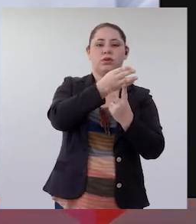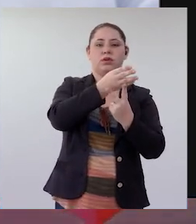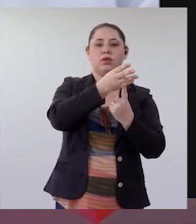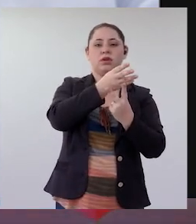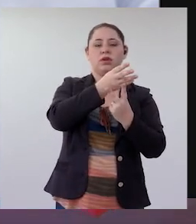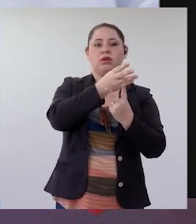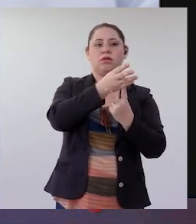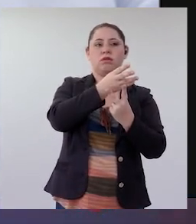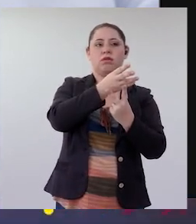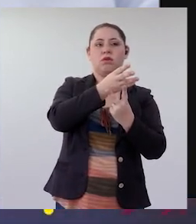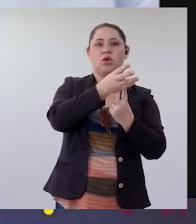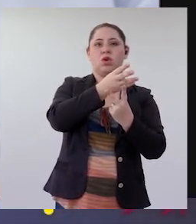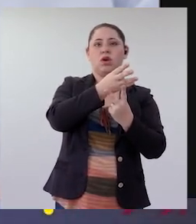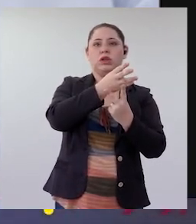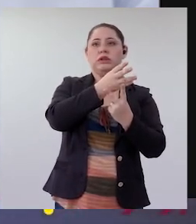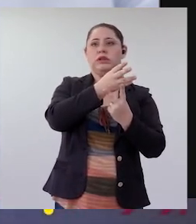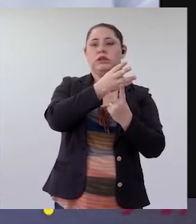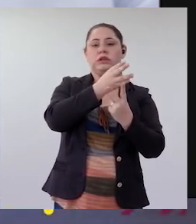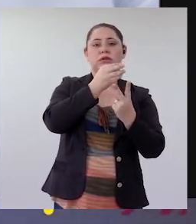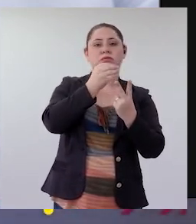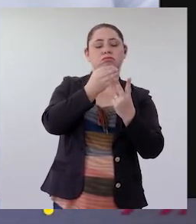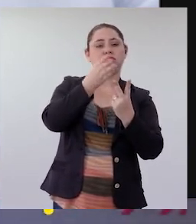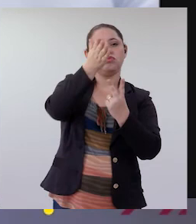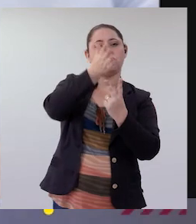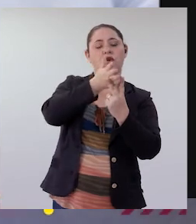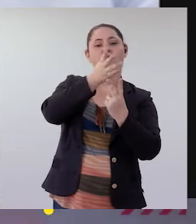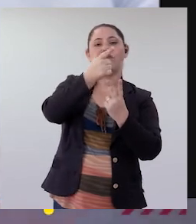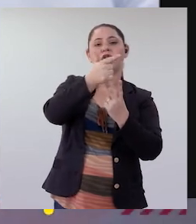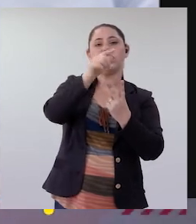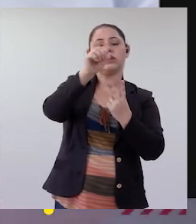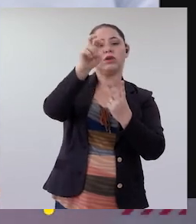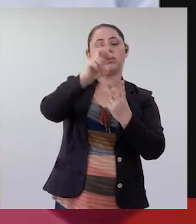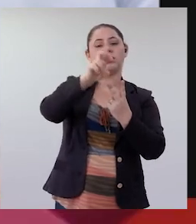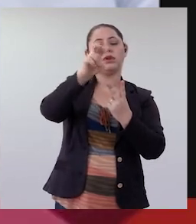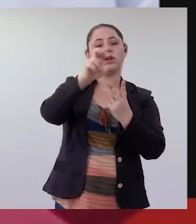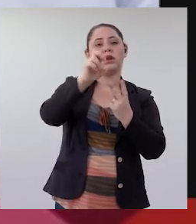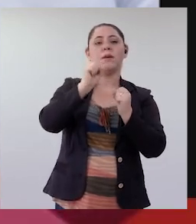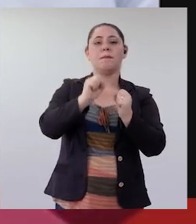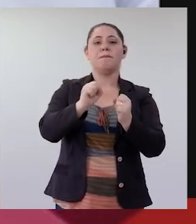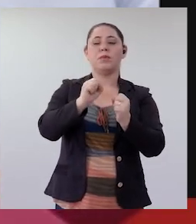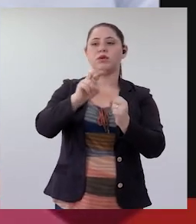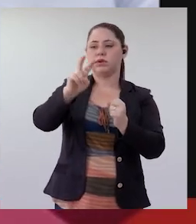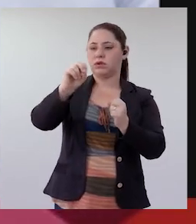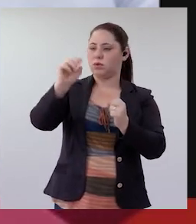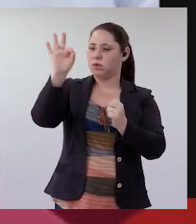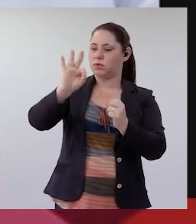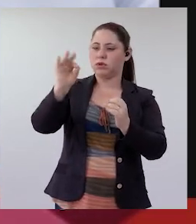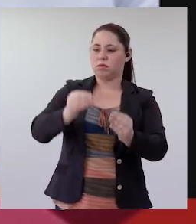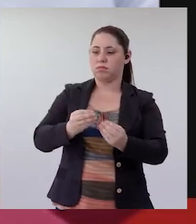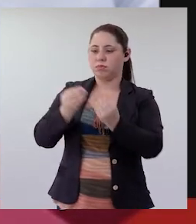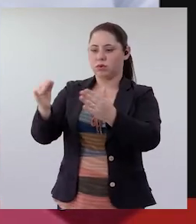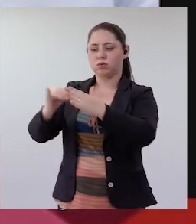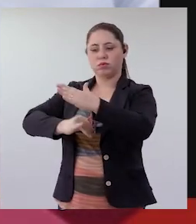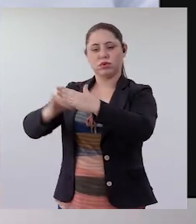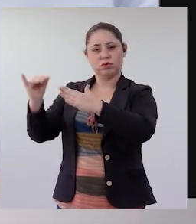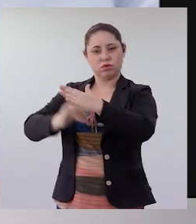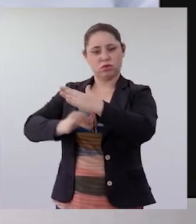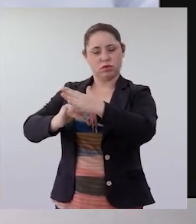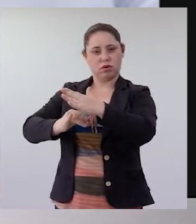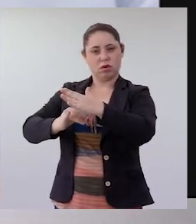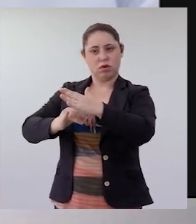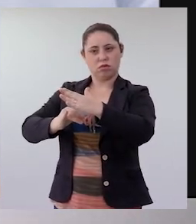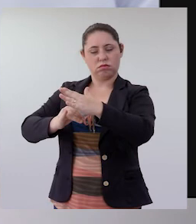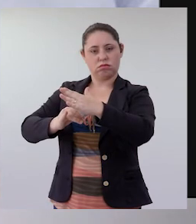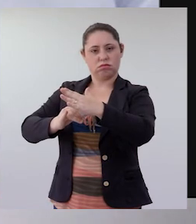bens fique para uma instituição de caridade. É possível. Ele pode estabelecer que 50% dos seus bens fique para o seu